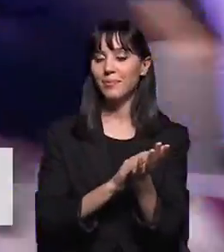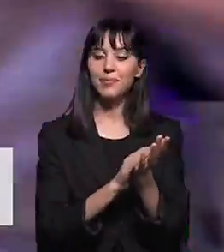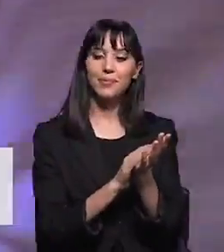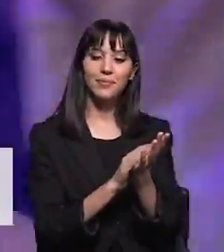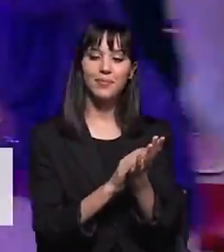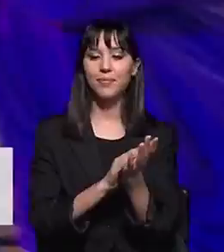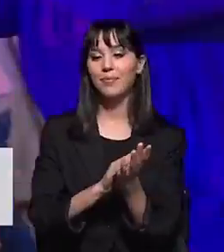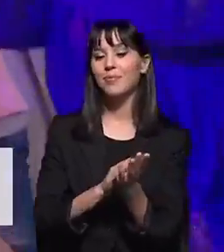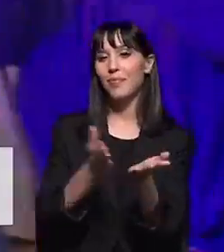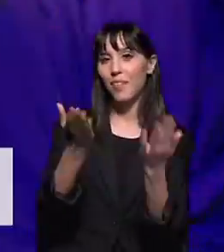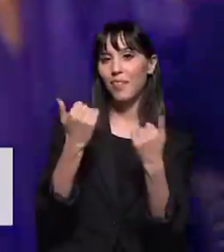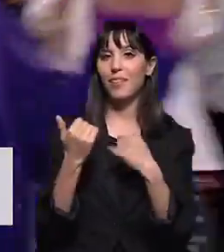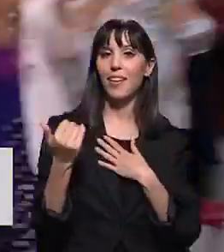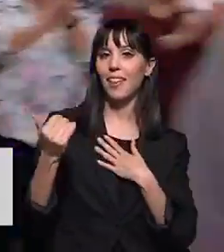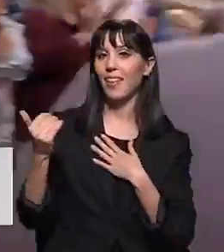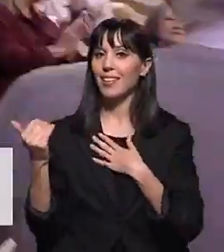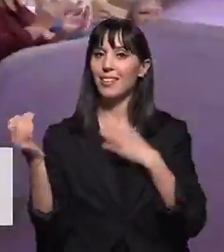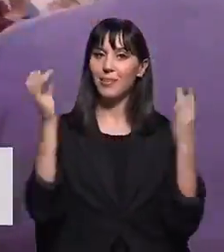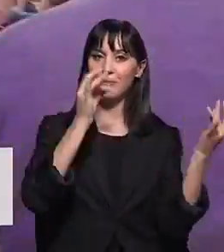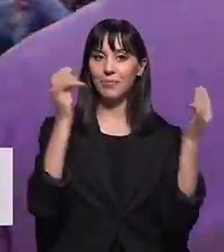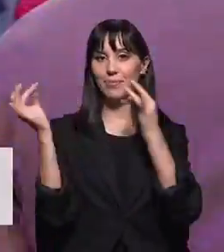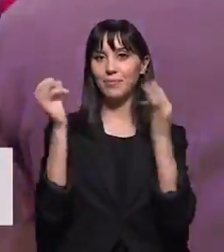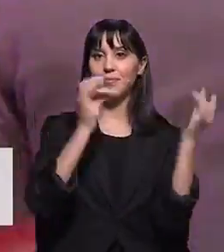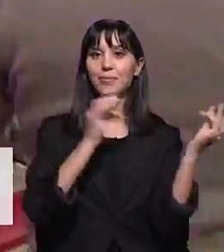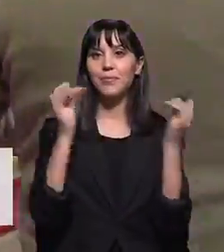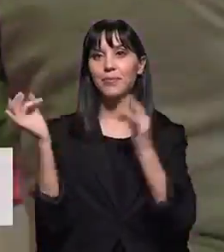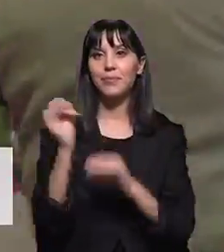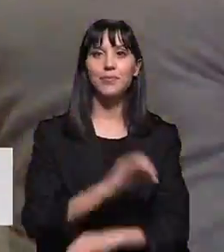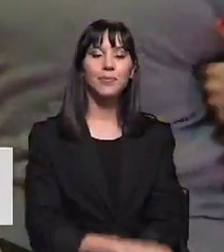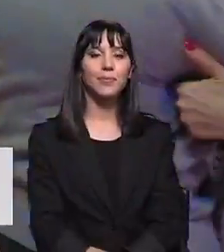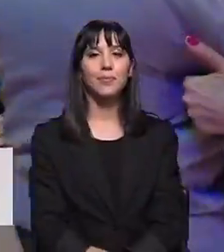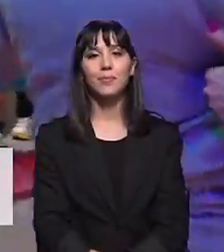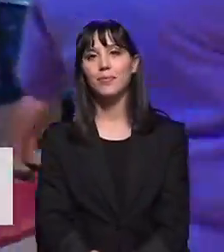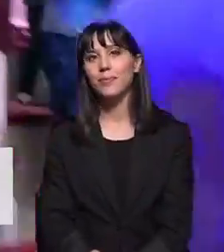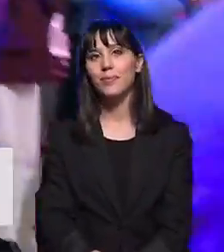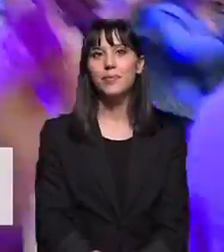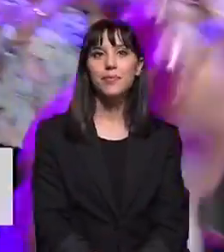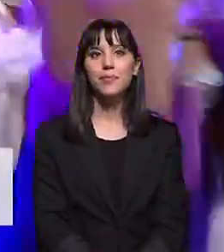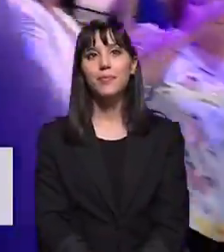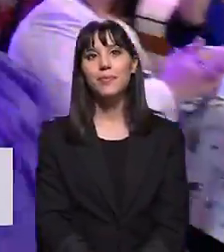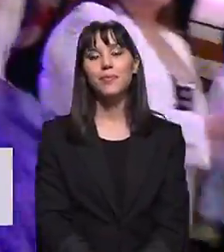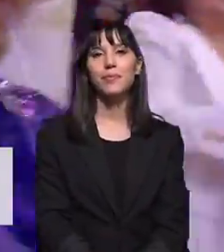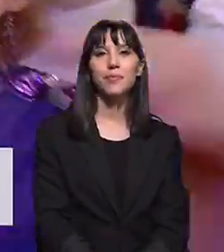mão, vem dançar comigo a modinha do malhão. Lindo!